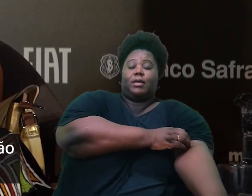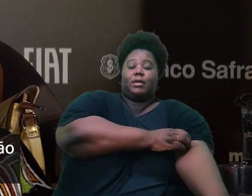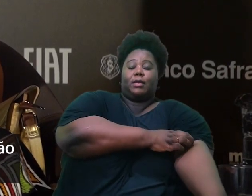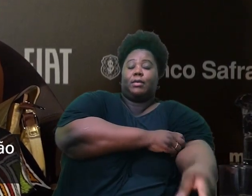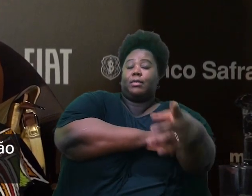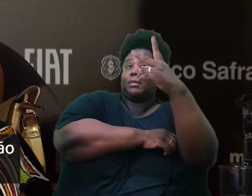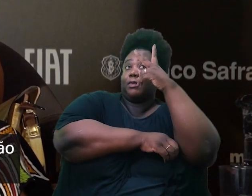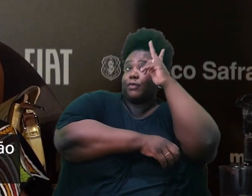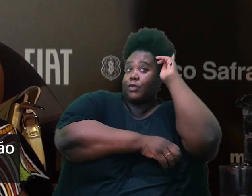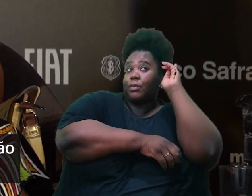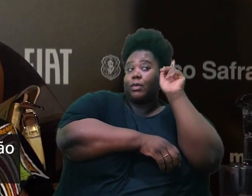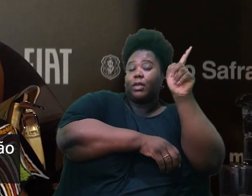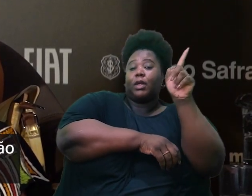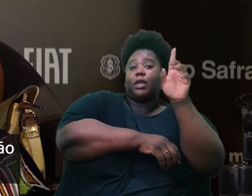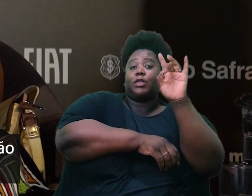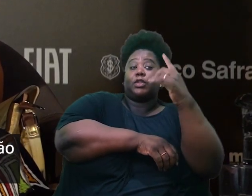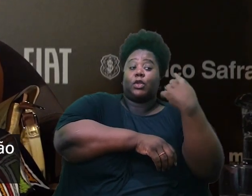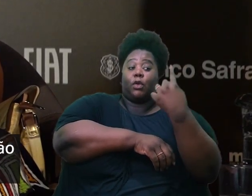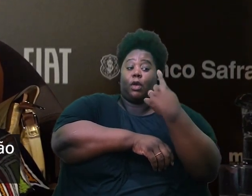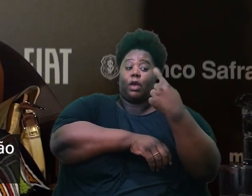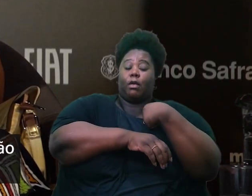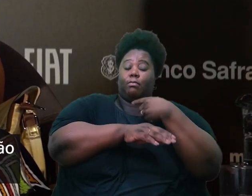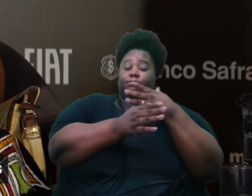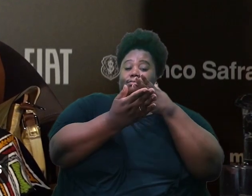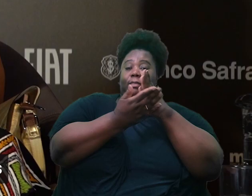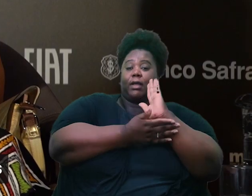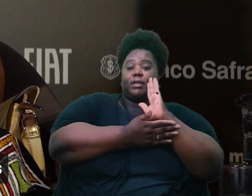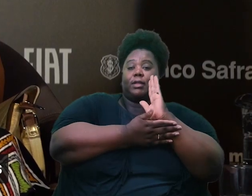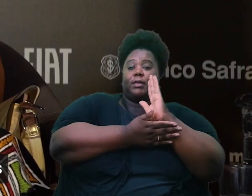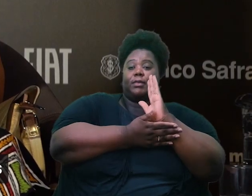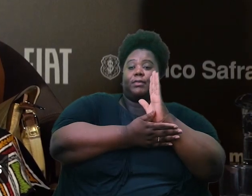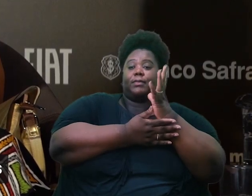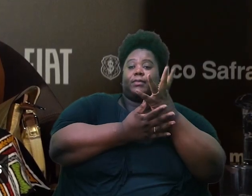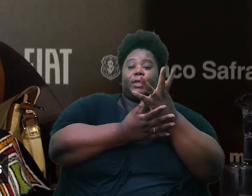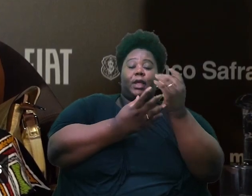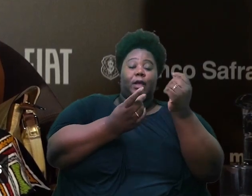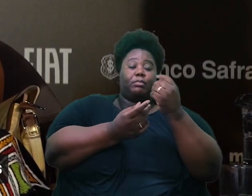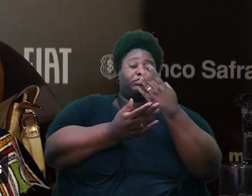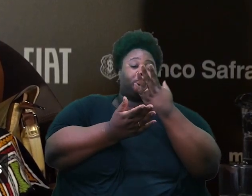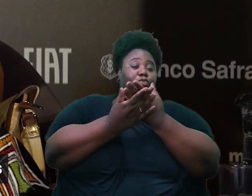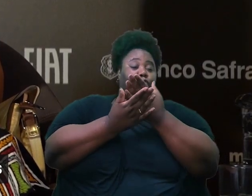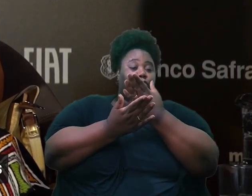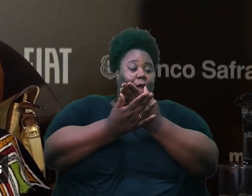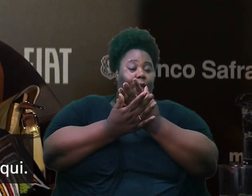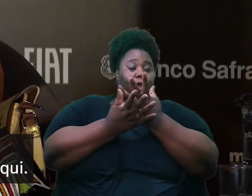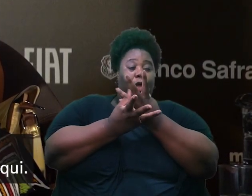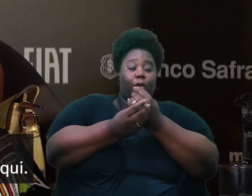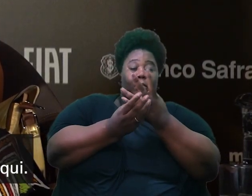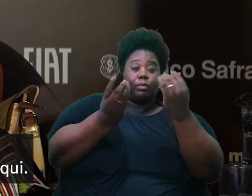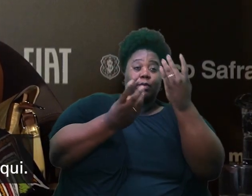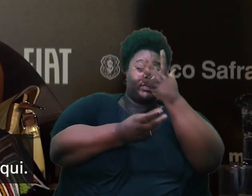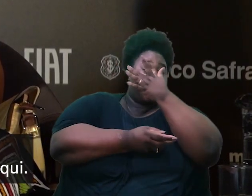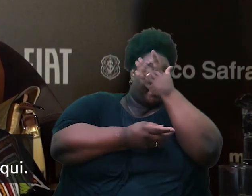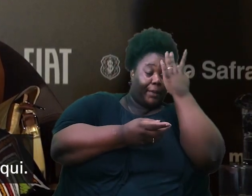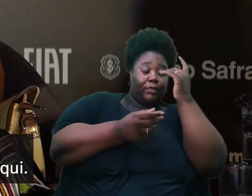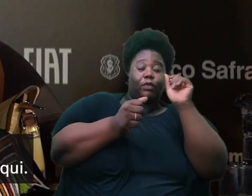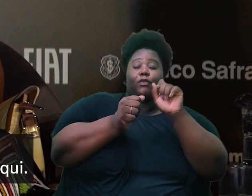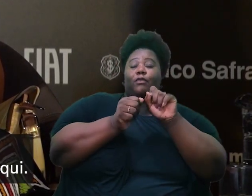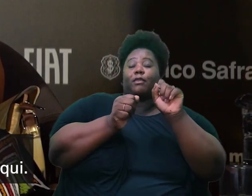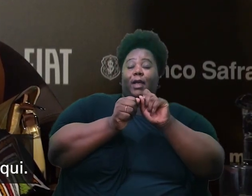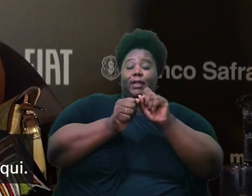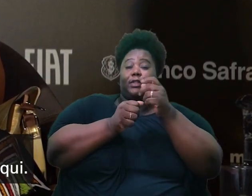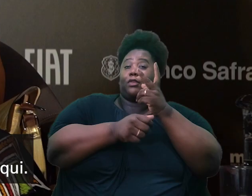para o Instituto de Educação. E só eu passei. Então, eram milhares de pessoas que faziam